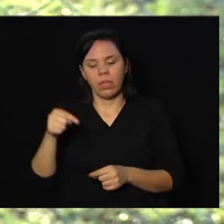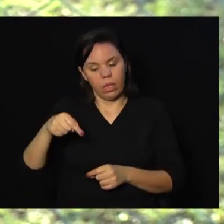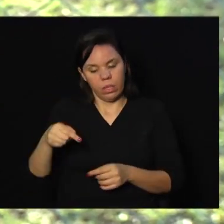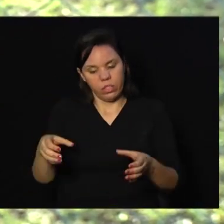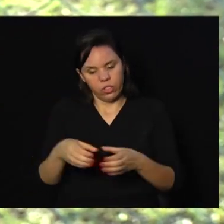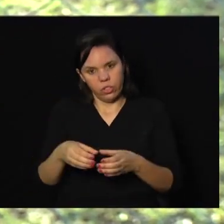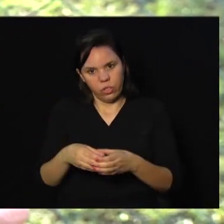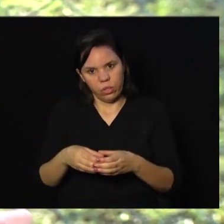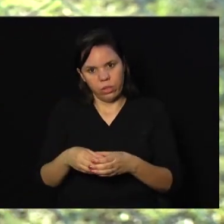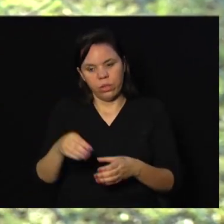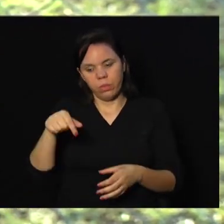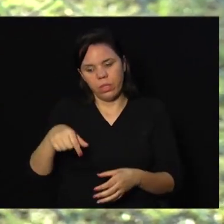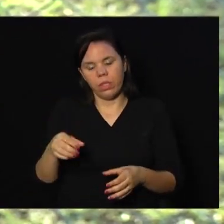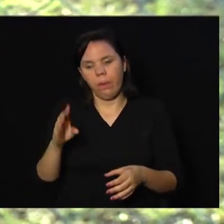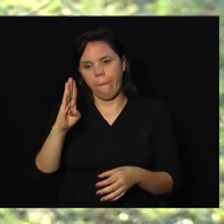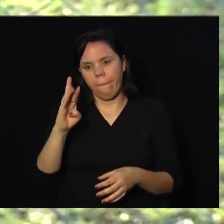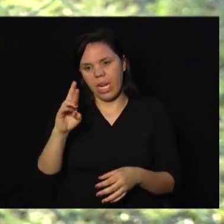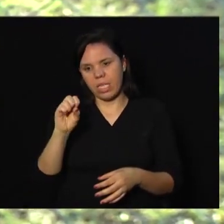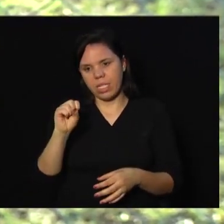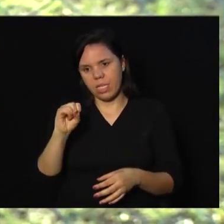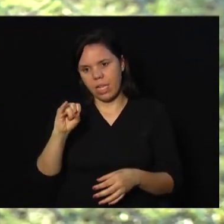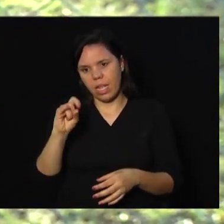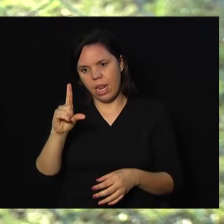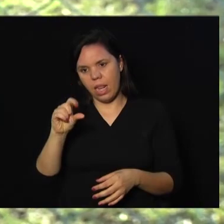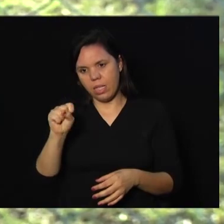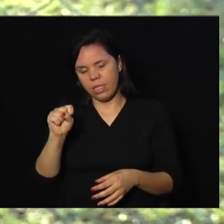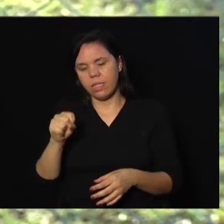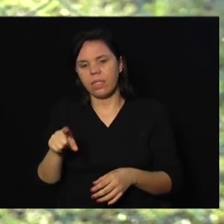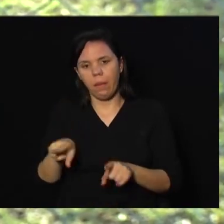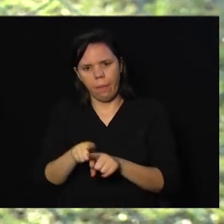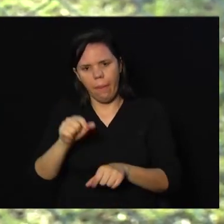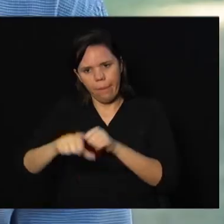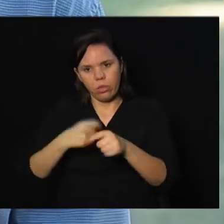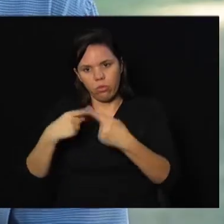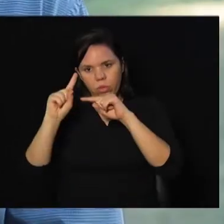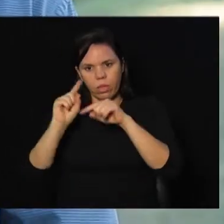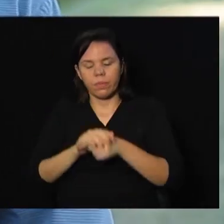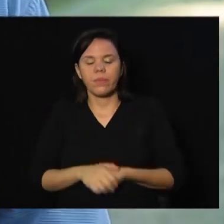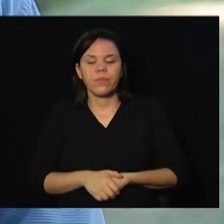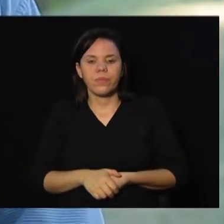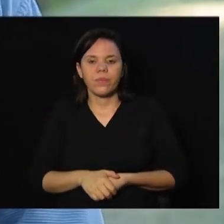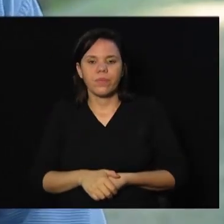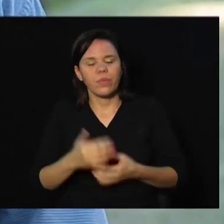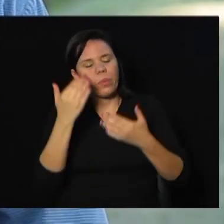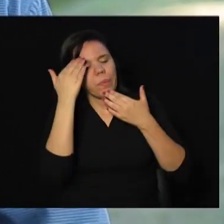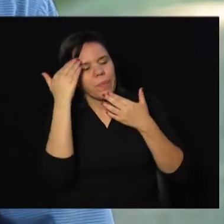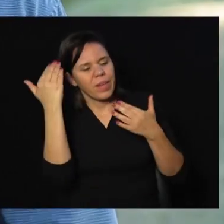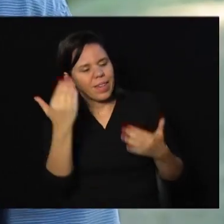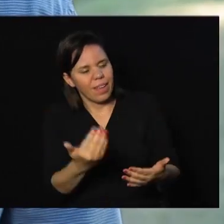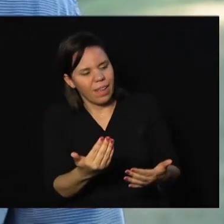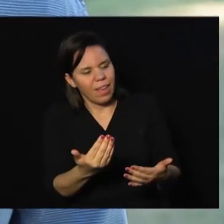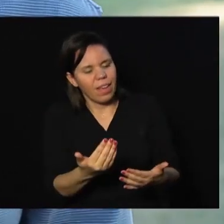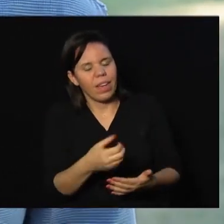também lucre com esse sucesso dos que passaram por aqui. Oscar, muito obrigado por